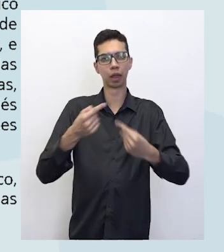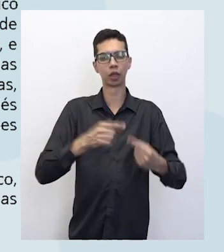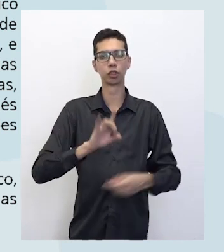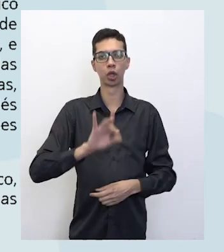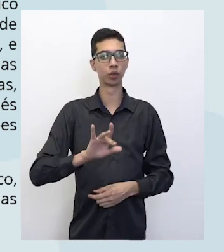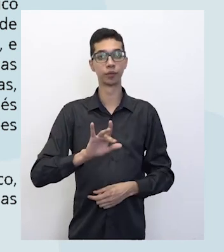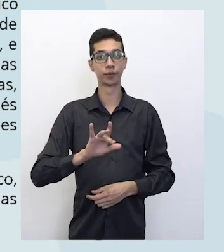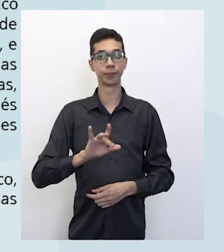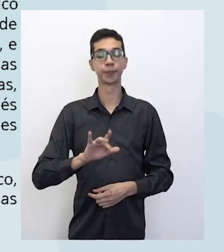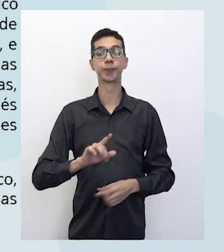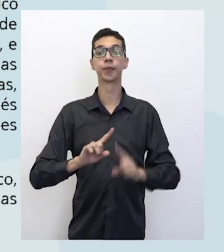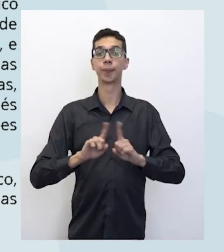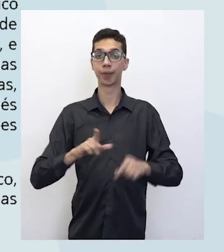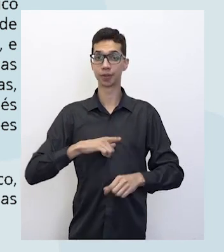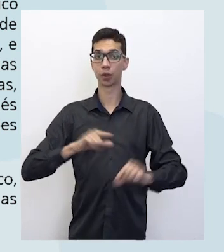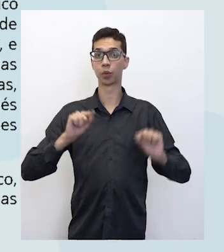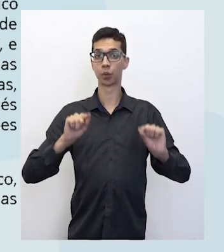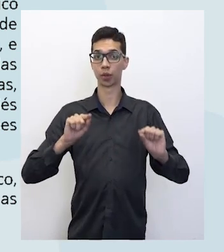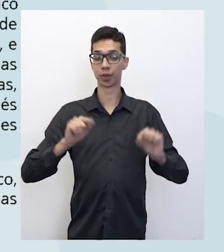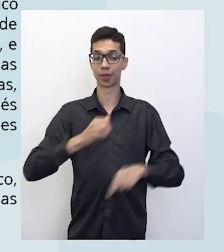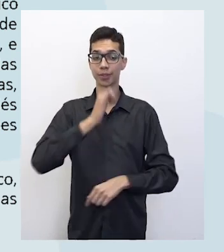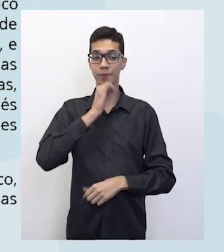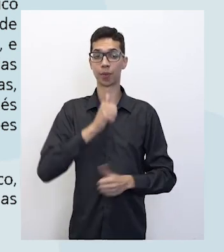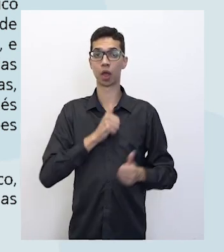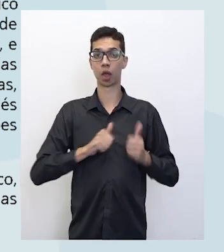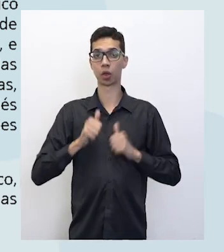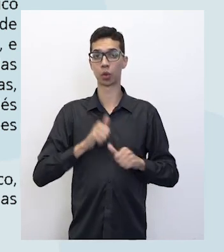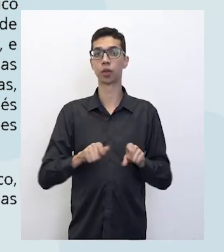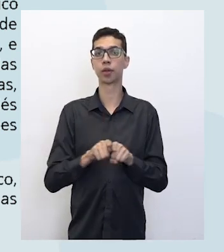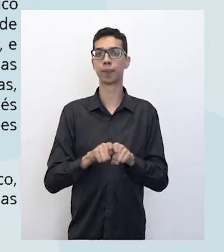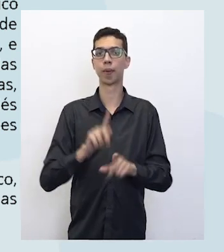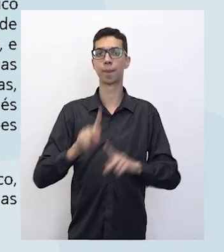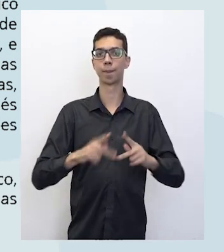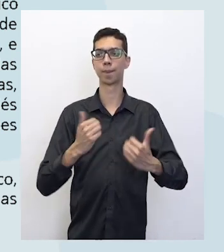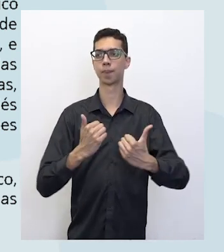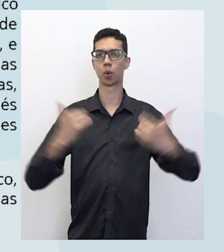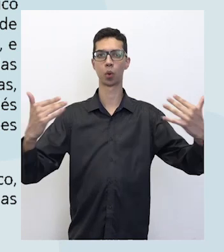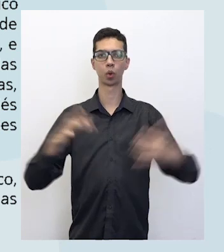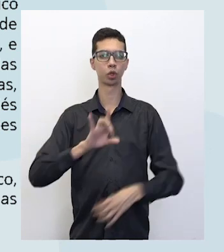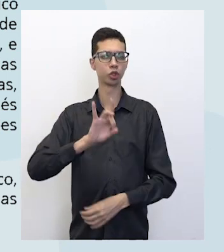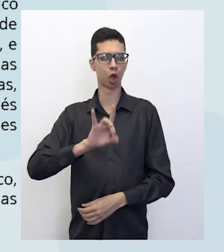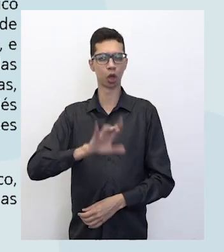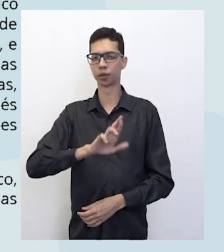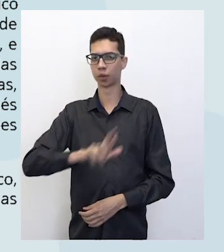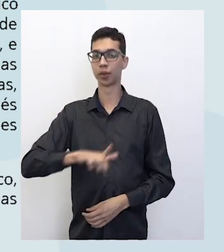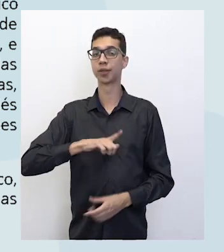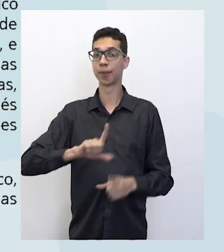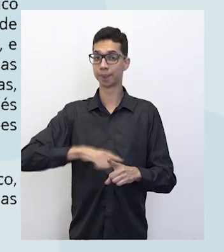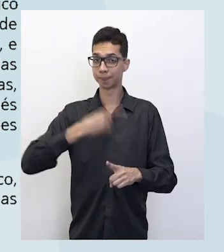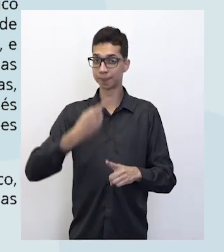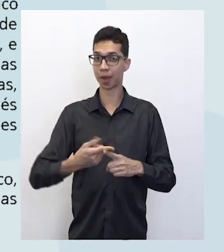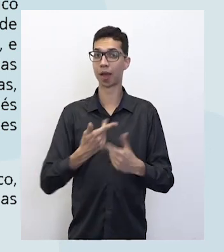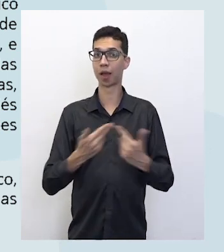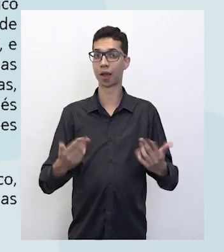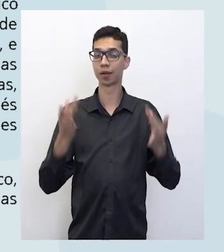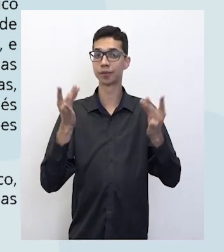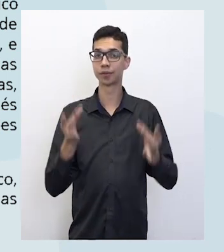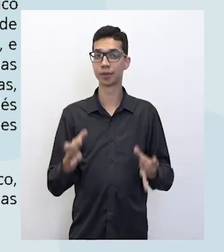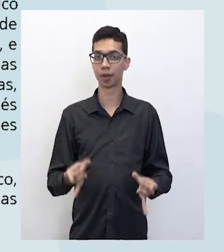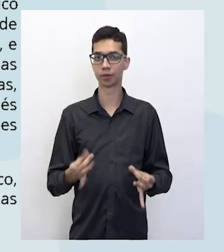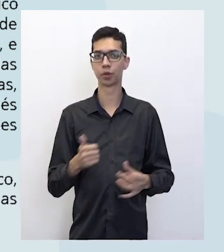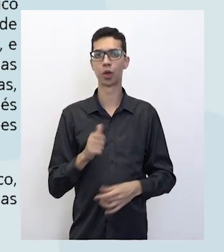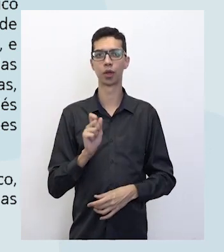acirrados aí entre atores e público. Não é apenas isso, né, tem muito mais do que isso, tá, por